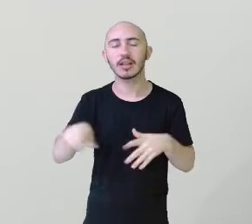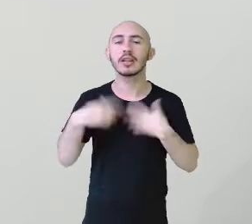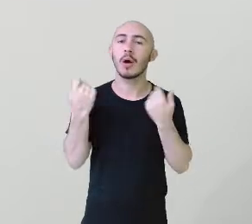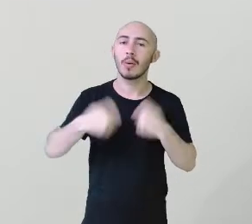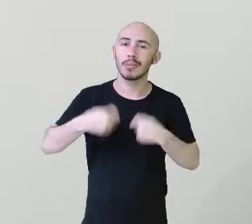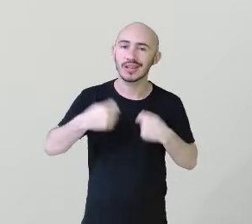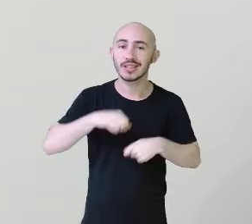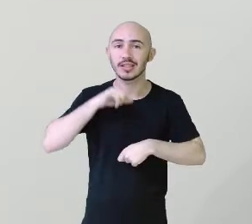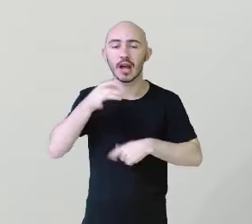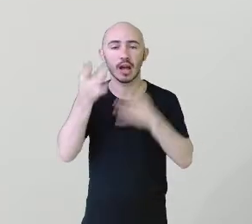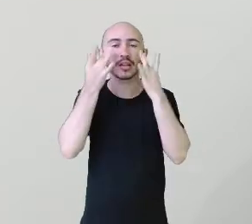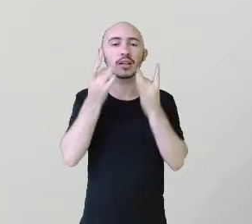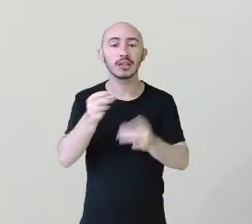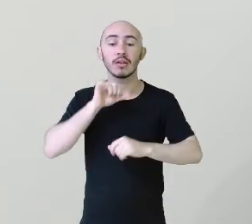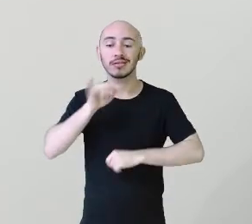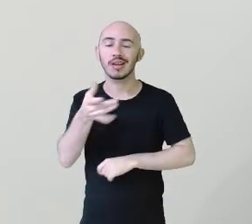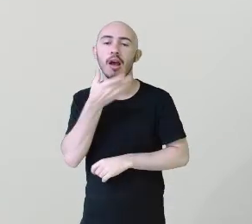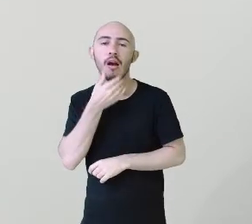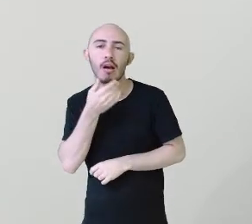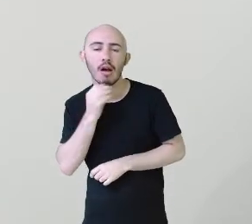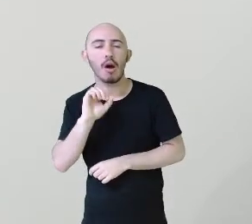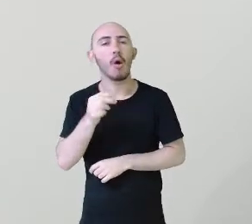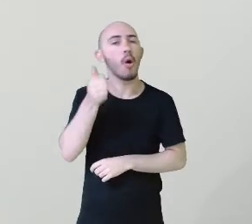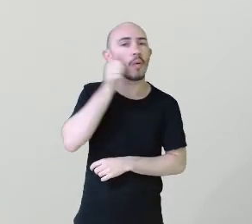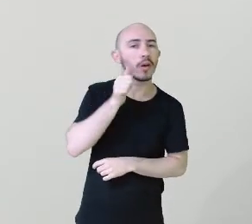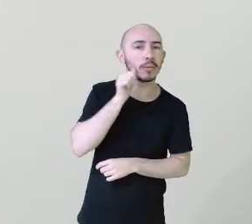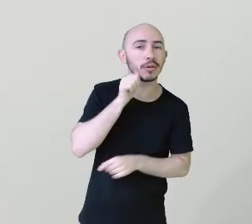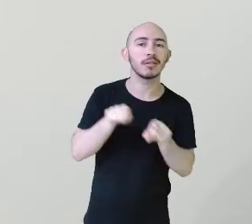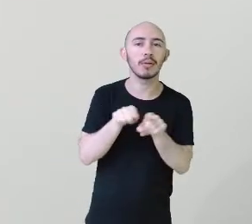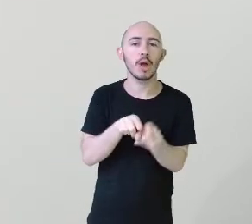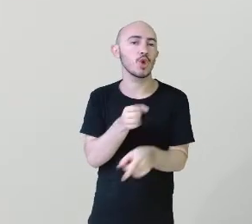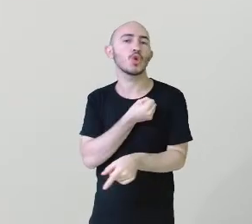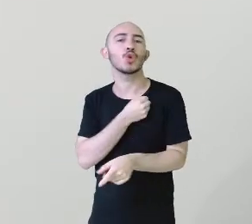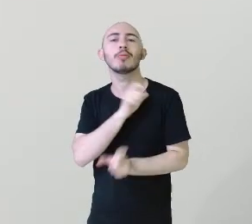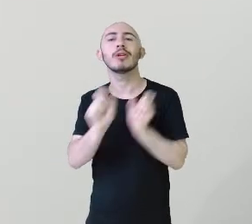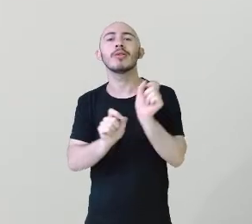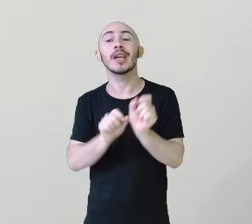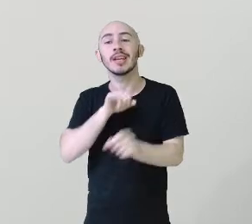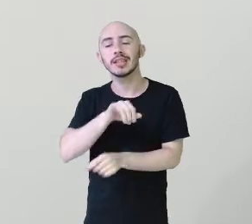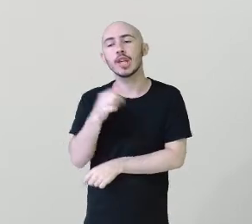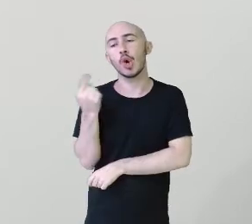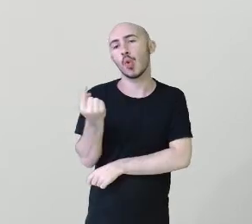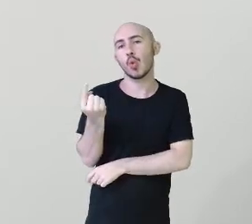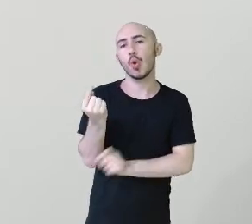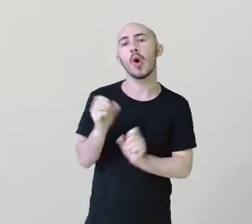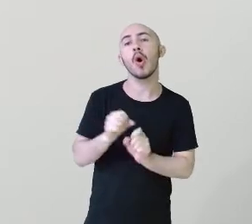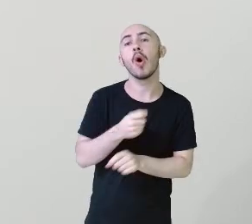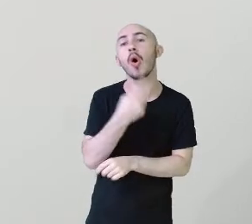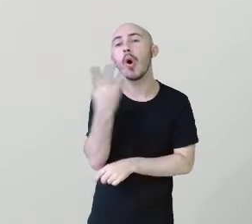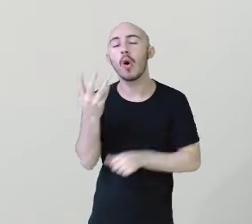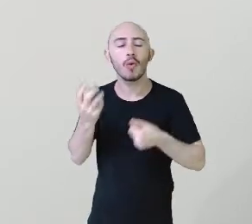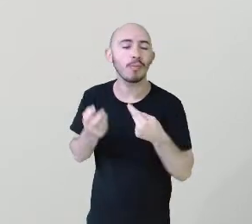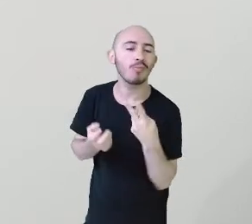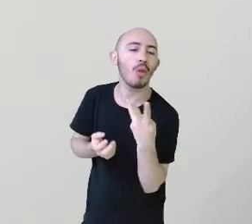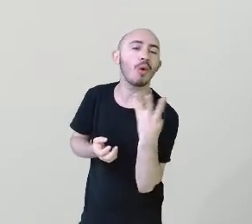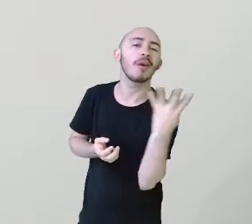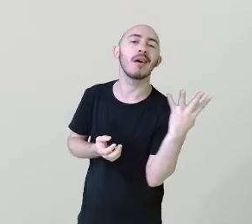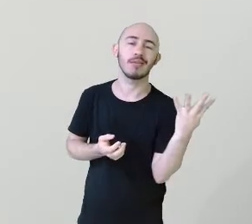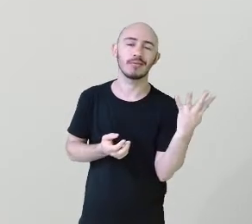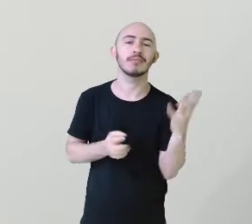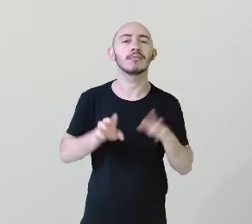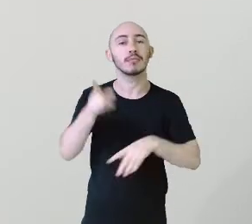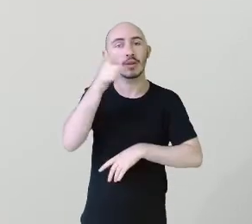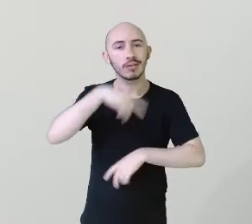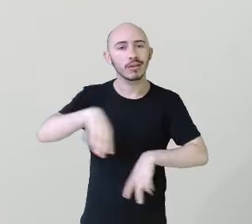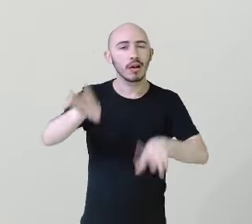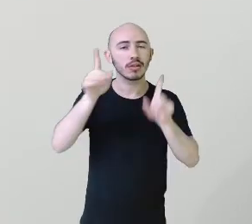masculino, e ao número, eu vou observar se é singular ou plural, tá certo? E aí, a gente vai observar